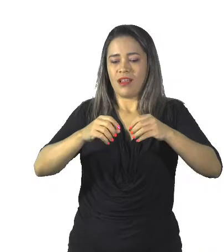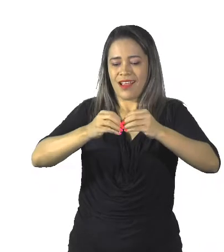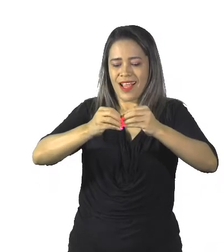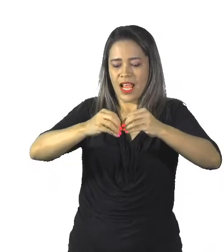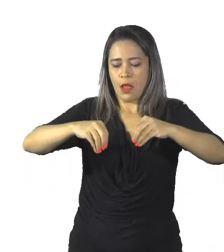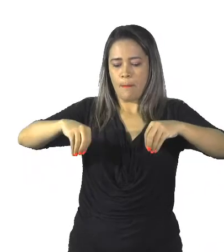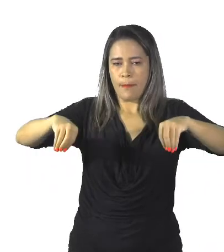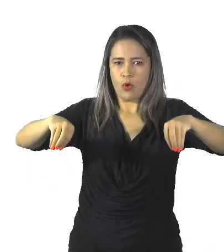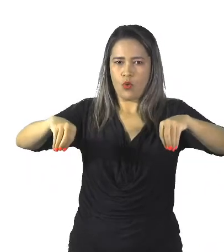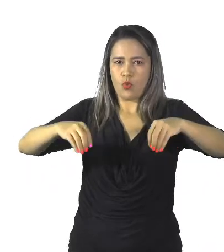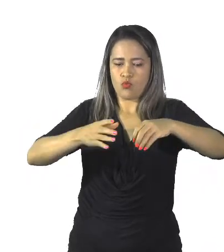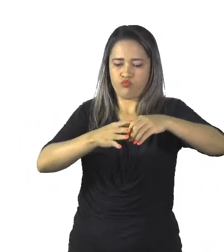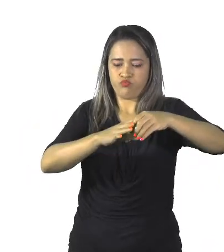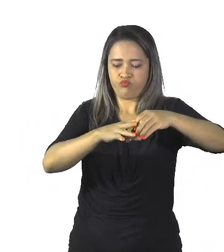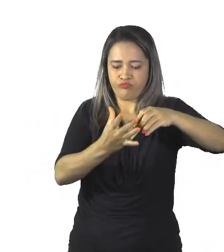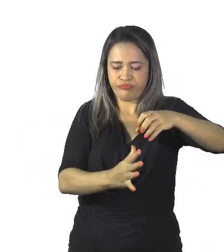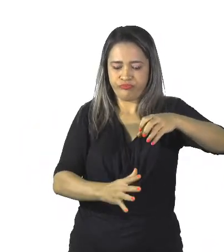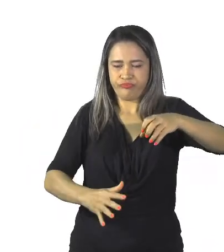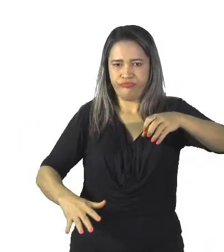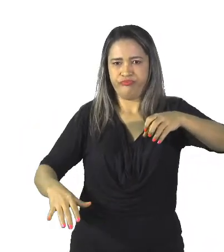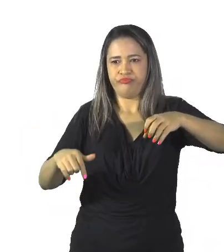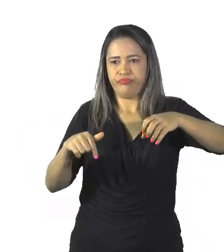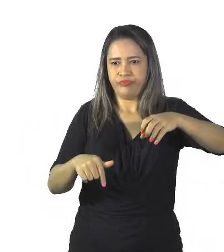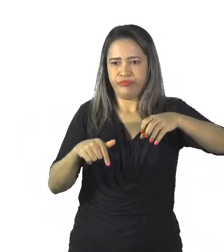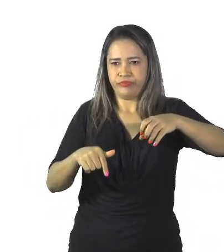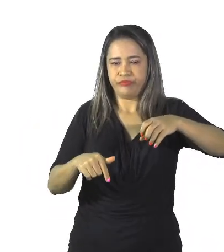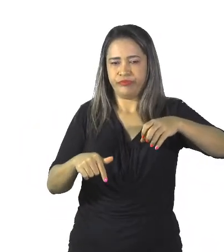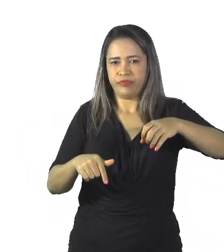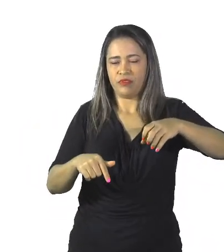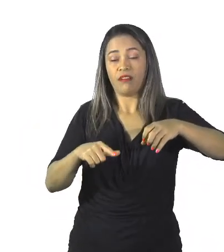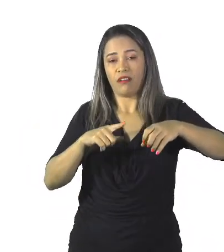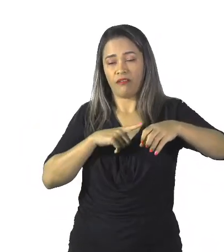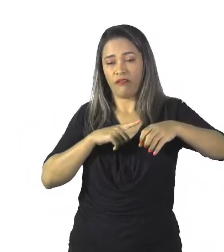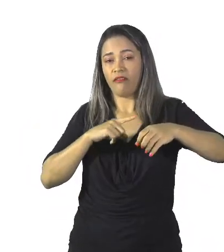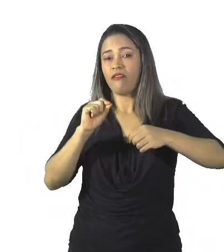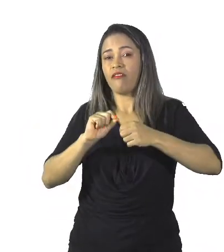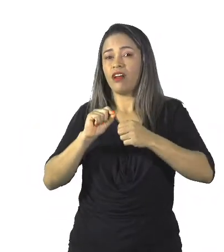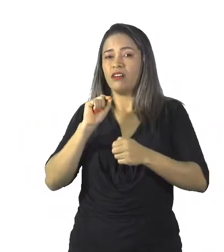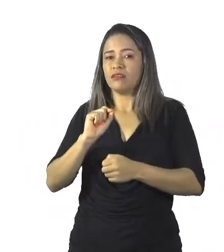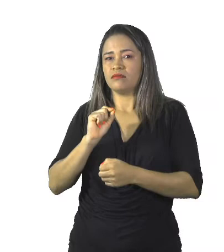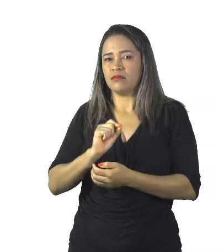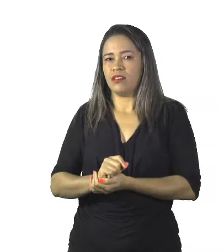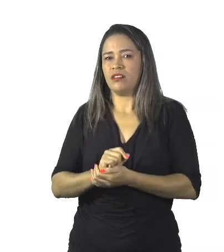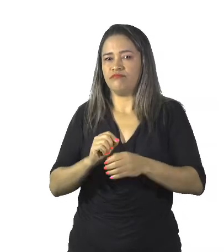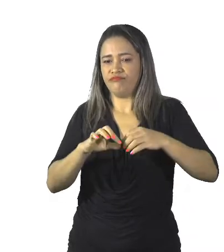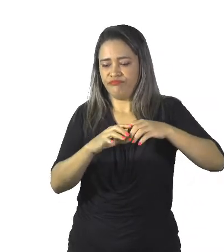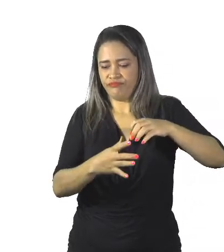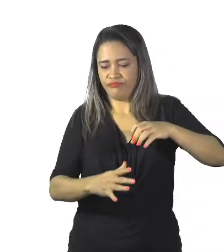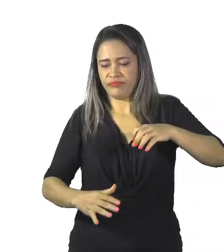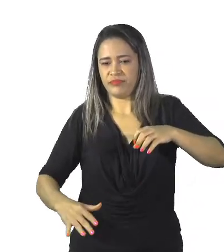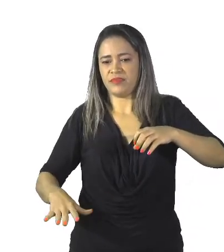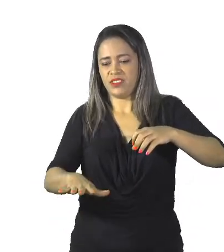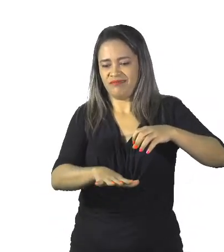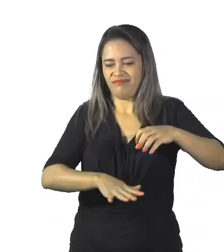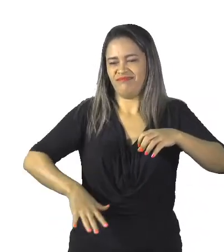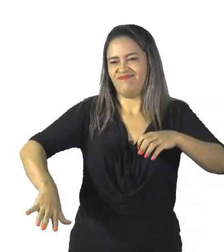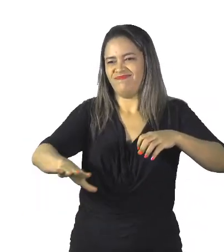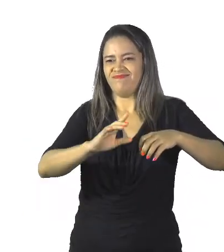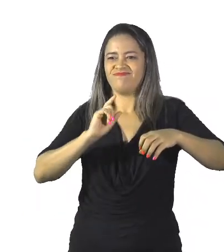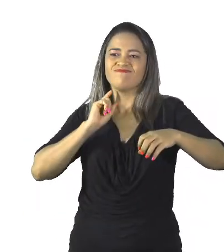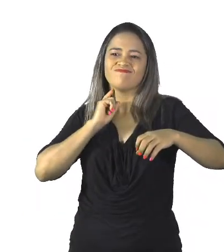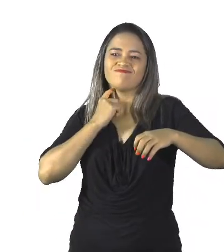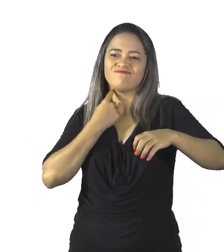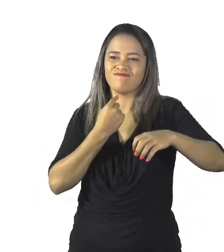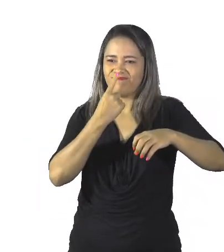ali de esgoto nessa região, o que provocou a poluição do solo e